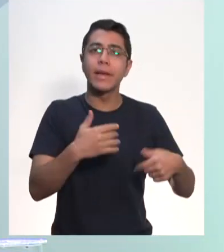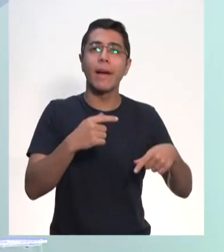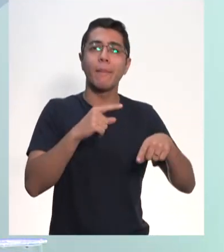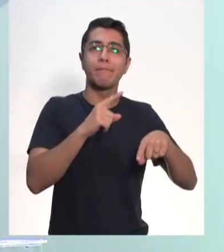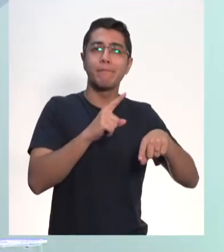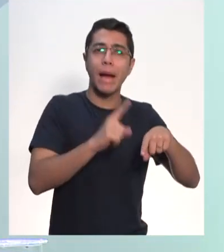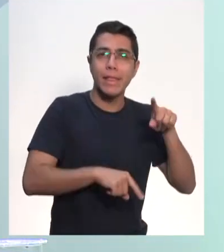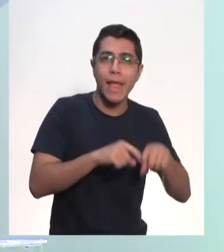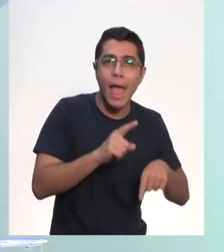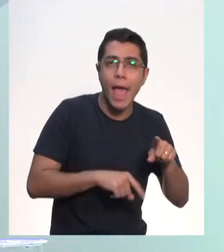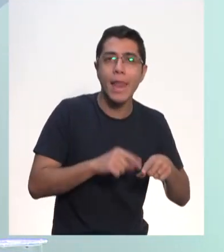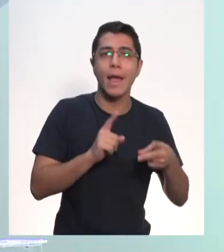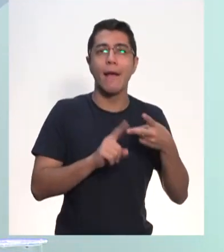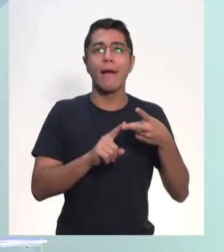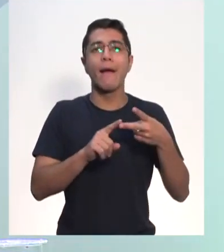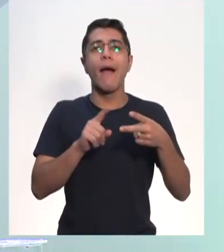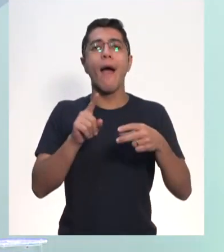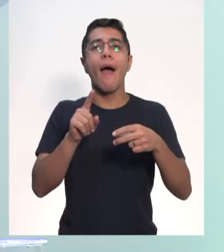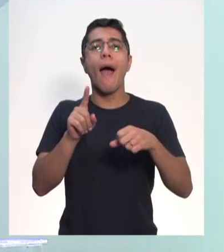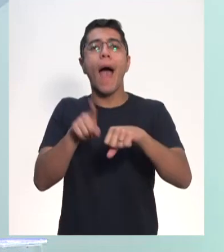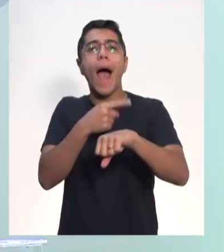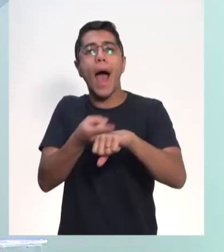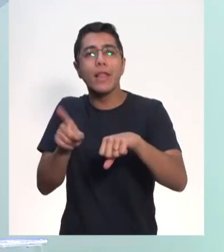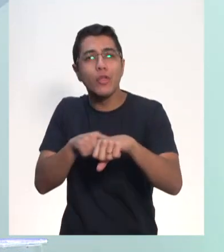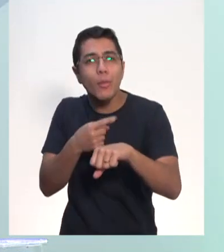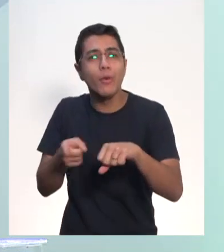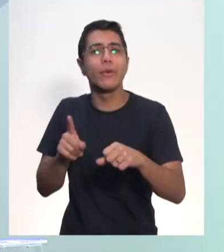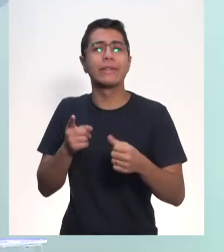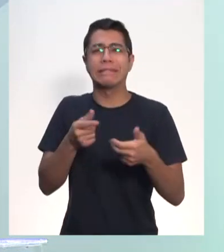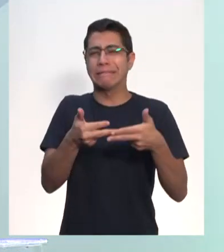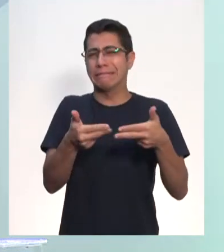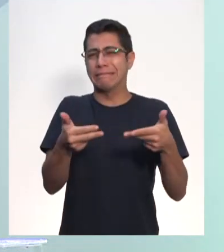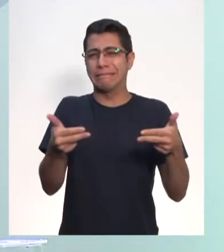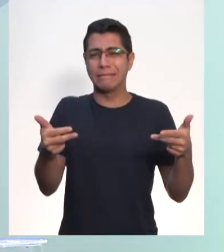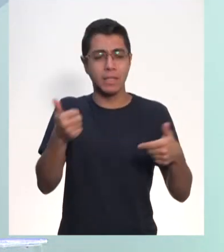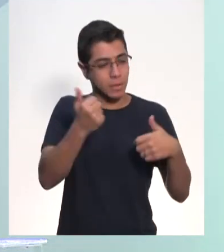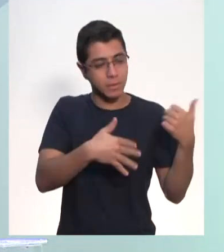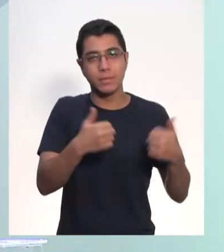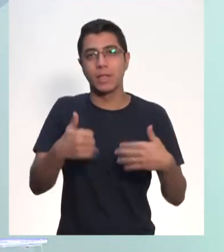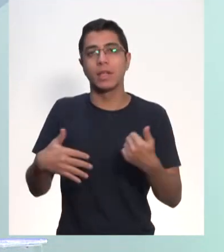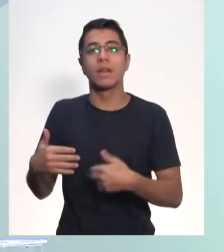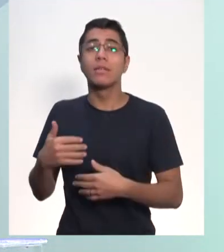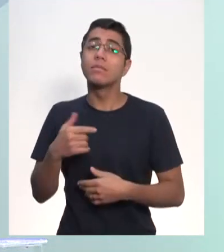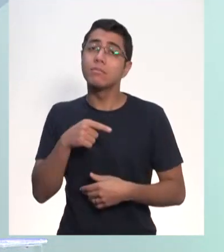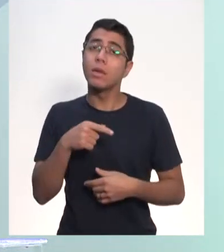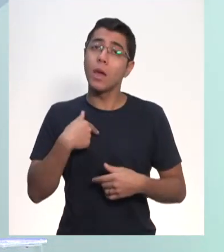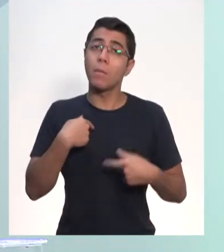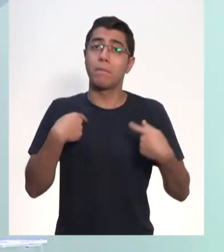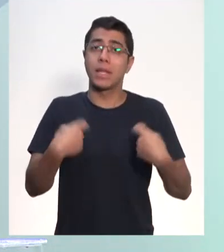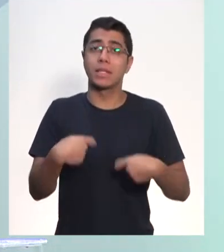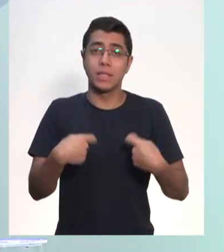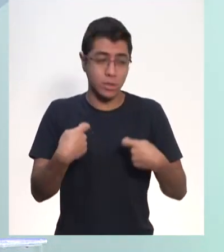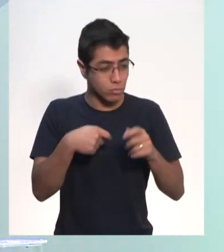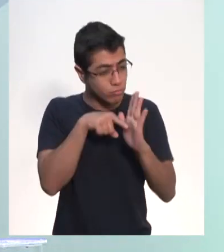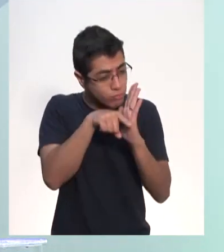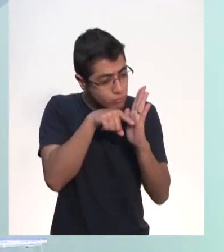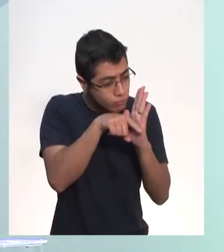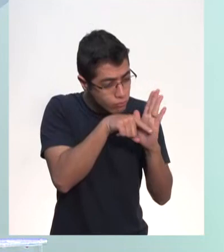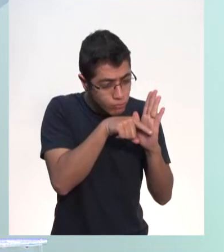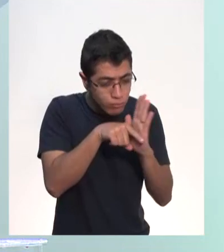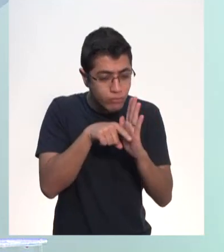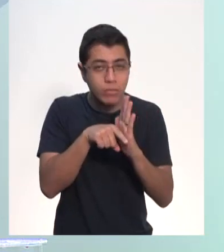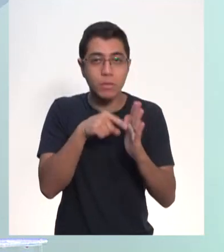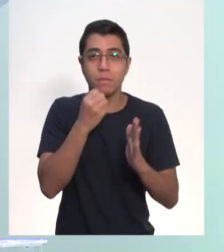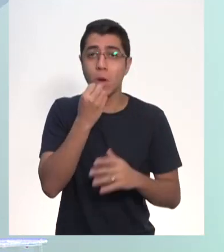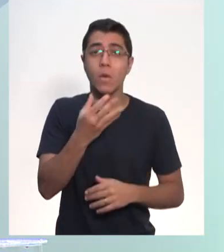objetos de conhecimento que eu preciso para poder ampliar e estudar outras habilidades. São processos